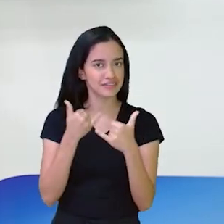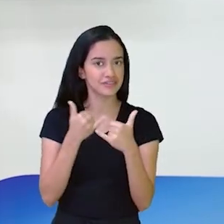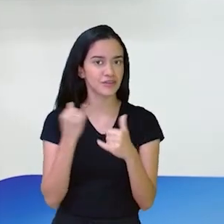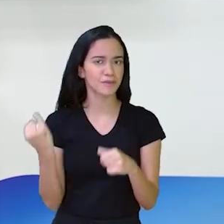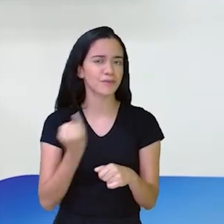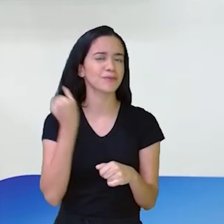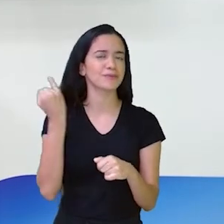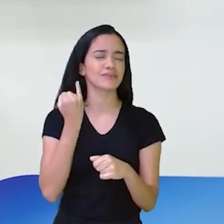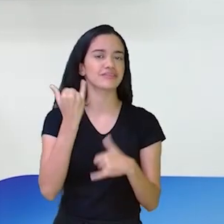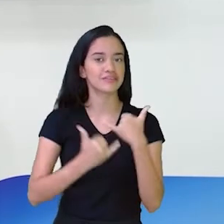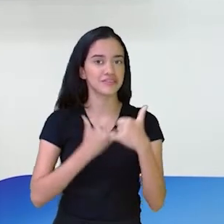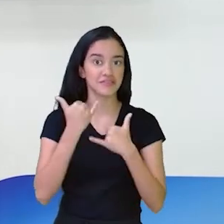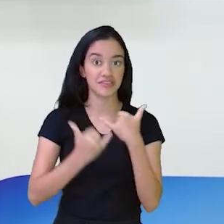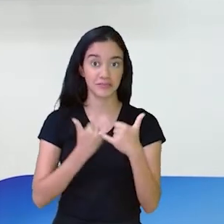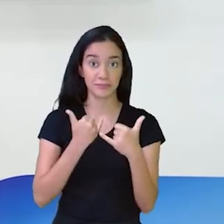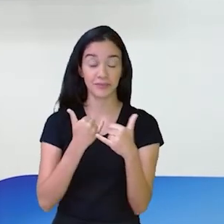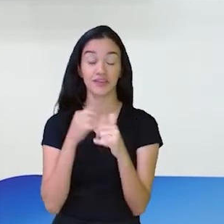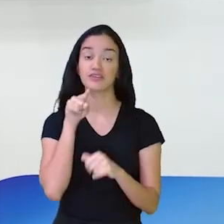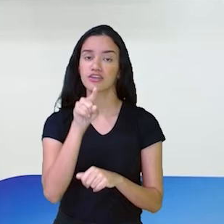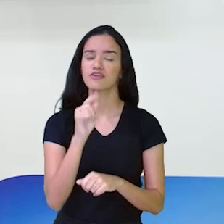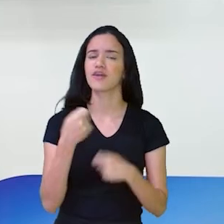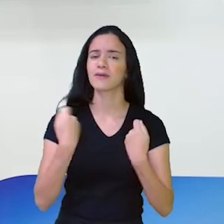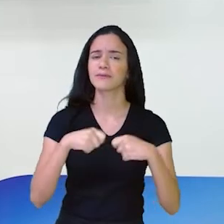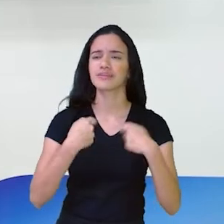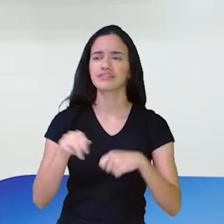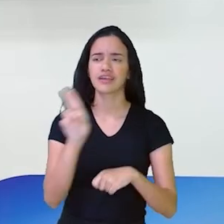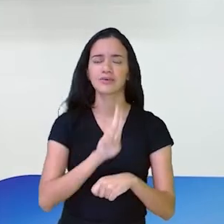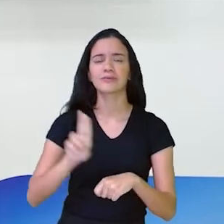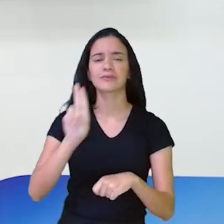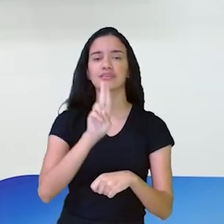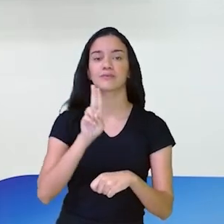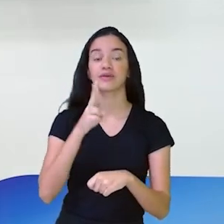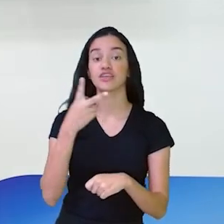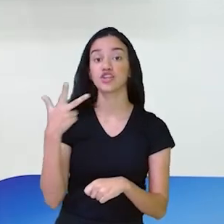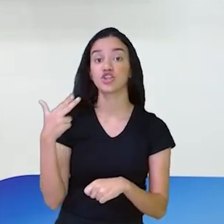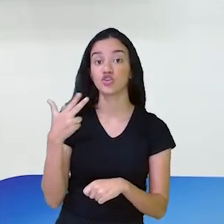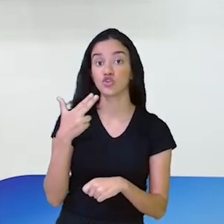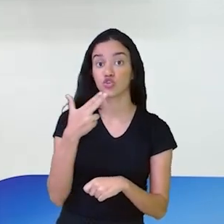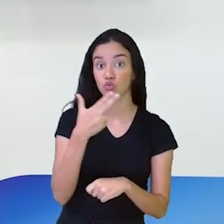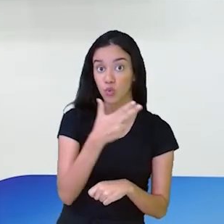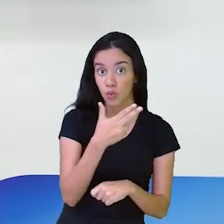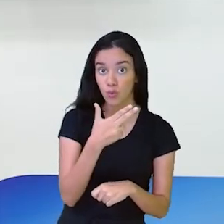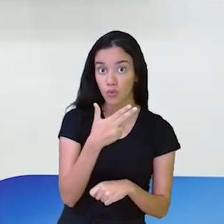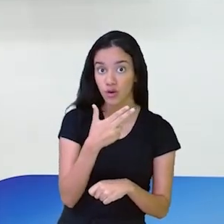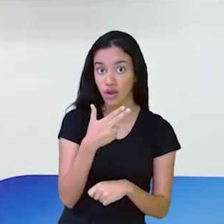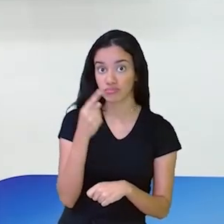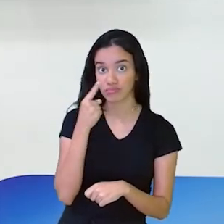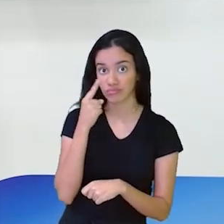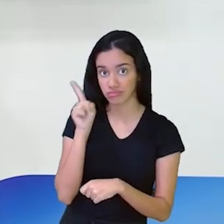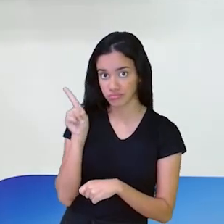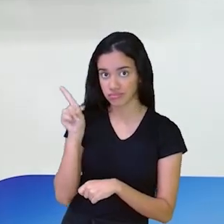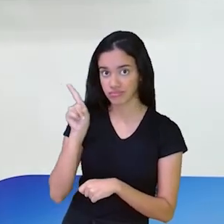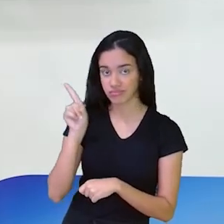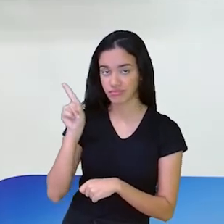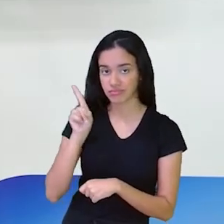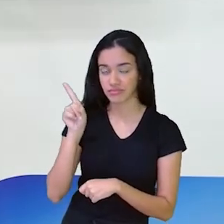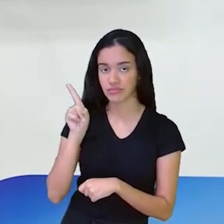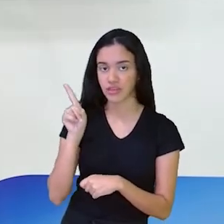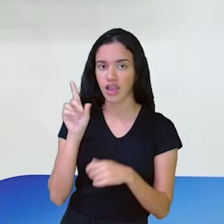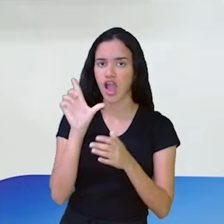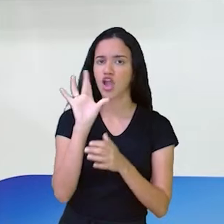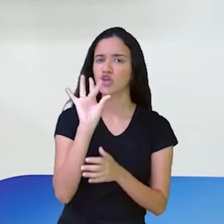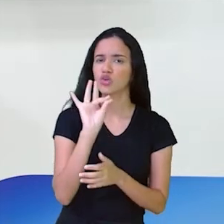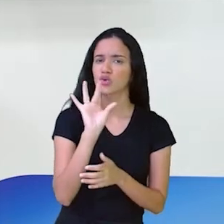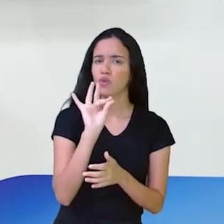divertir. Você vai precisar usar também, ó, tesoura sem ponta, tá bom? E